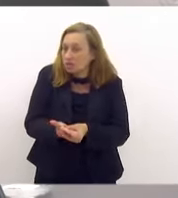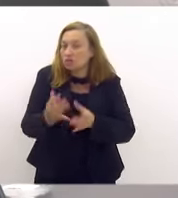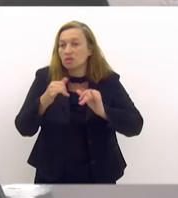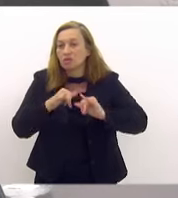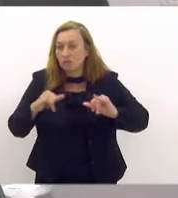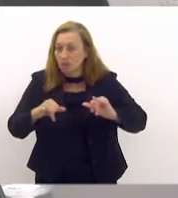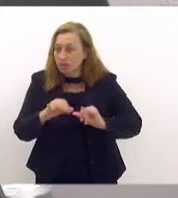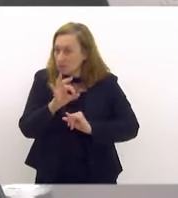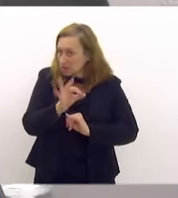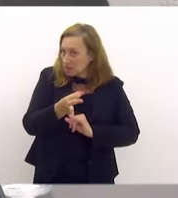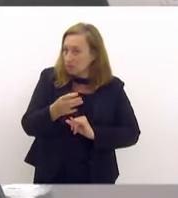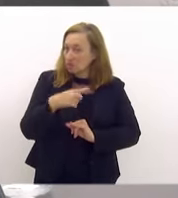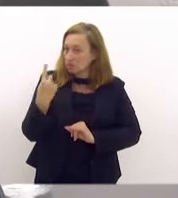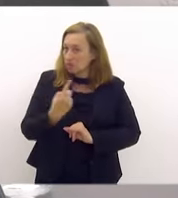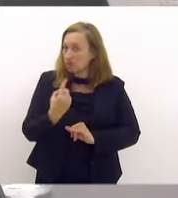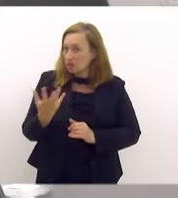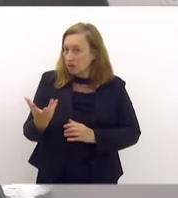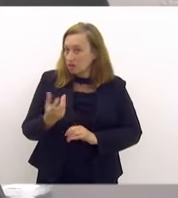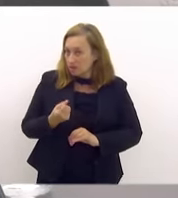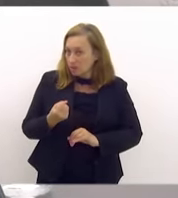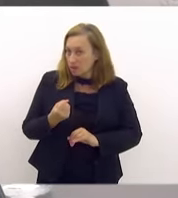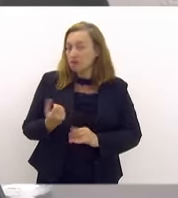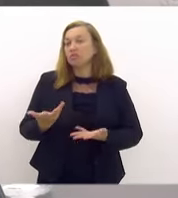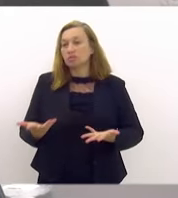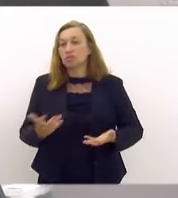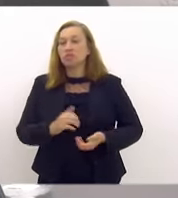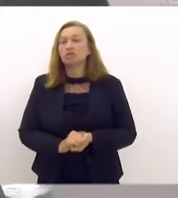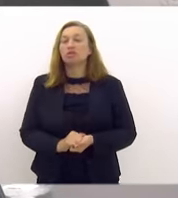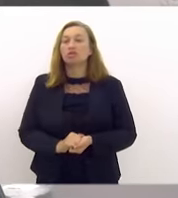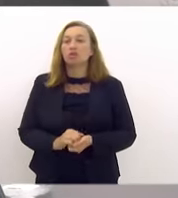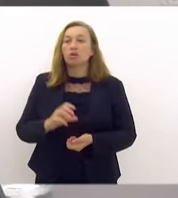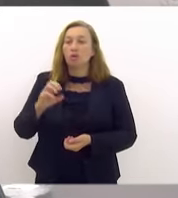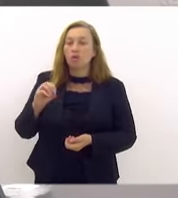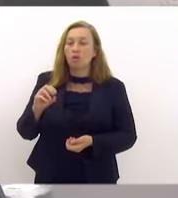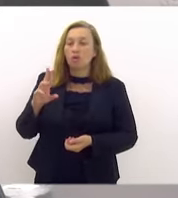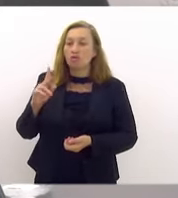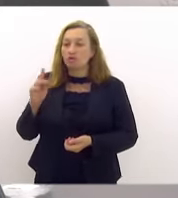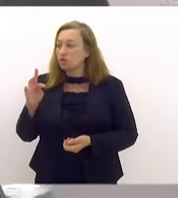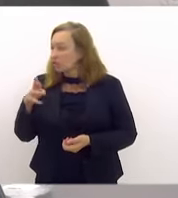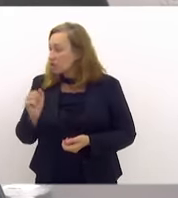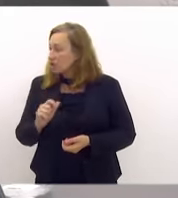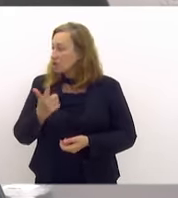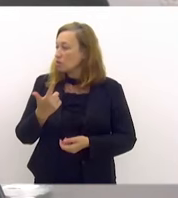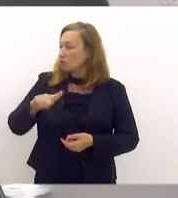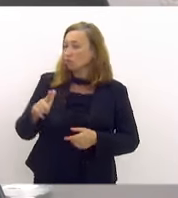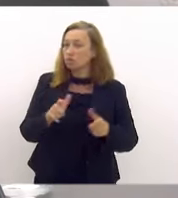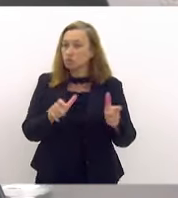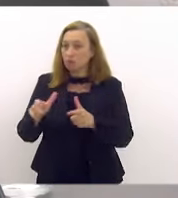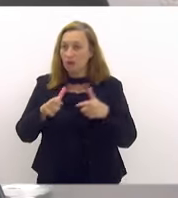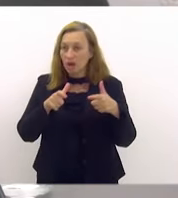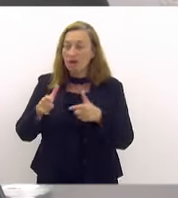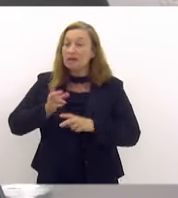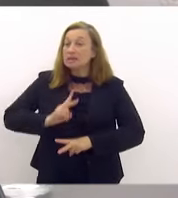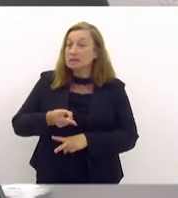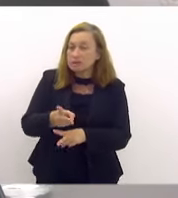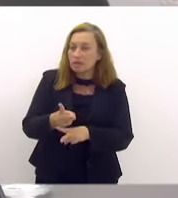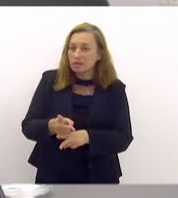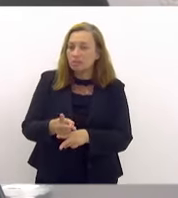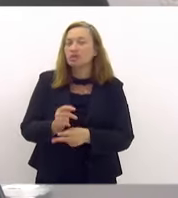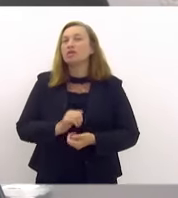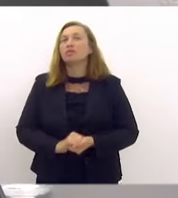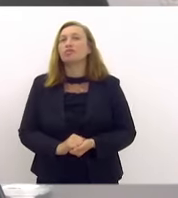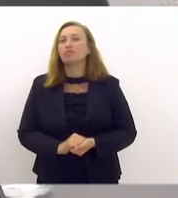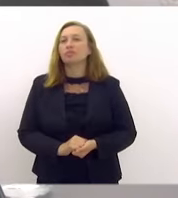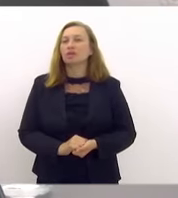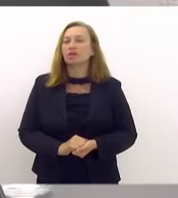fato que nós recebemos até através da nossa ouvidoria Mas também de outros canais eh sempre que não há o o